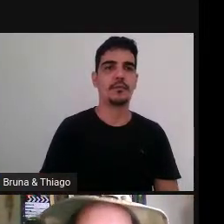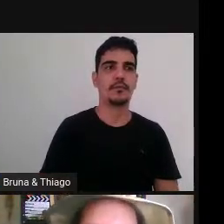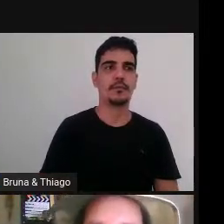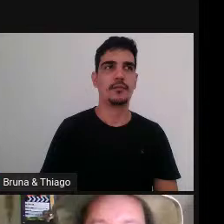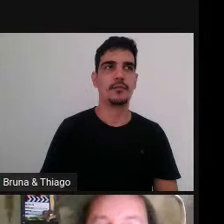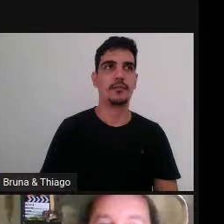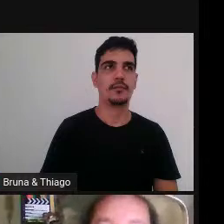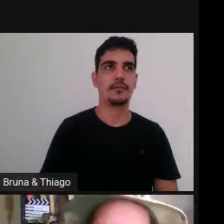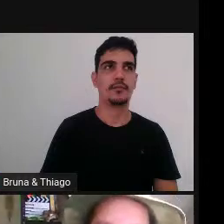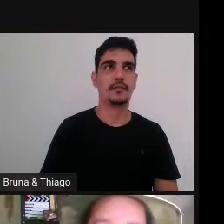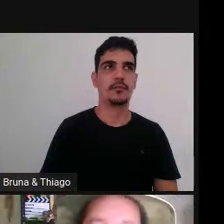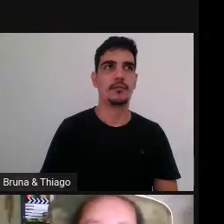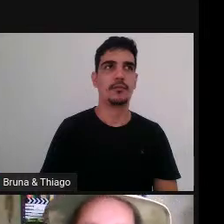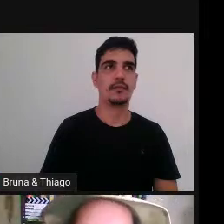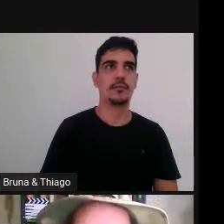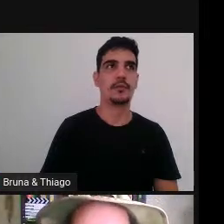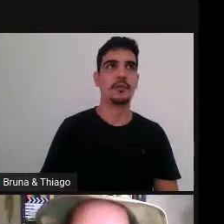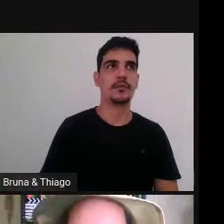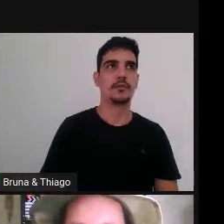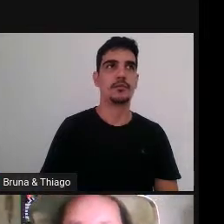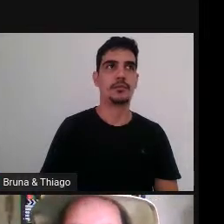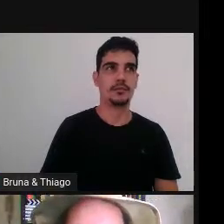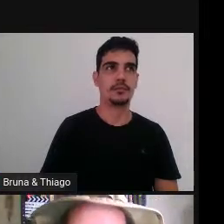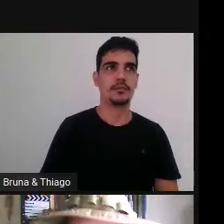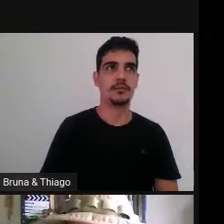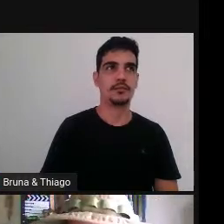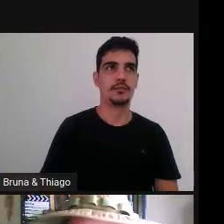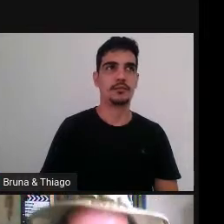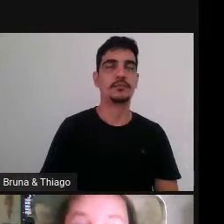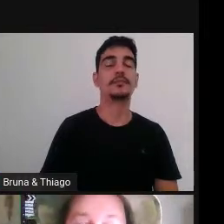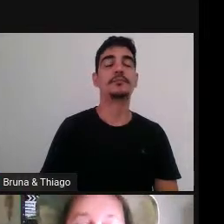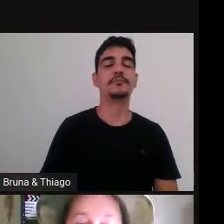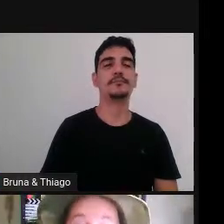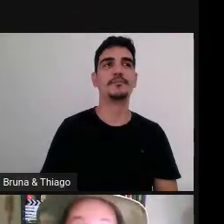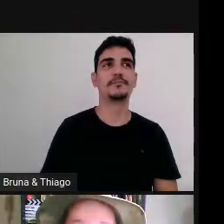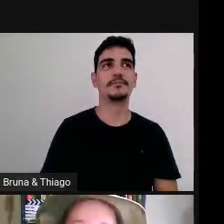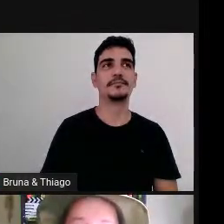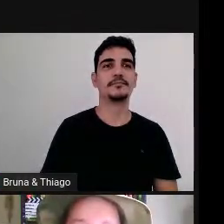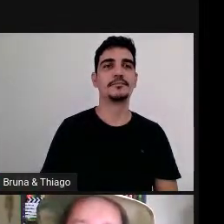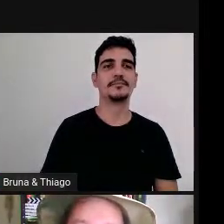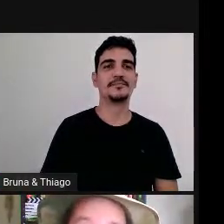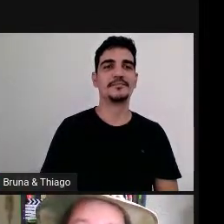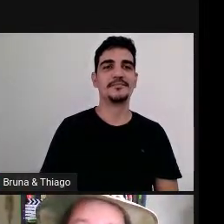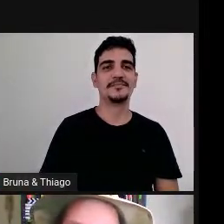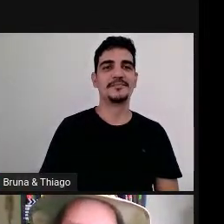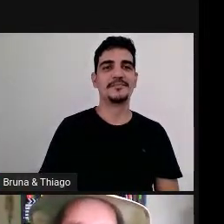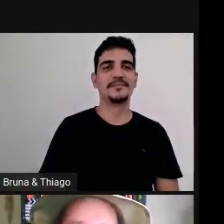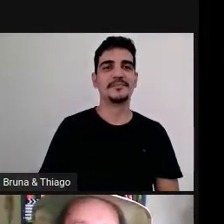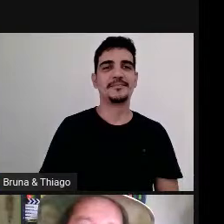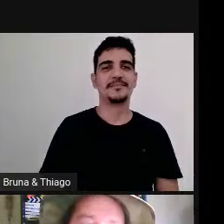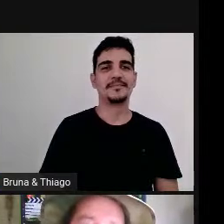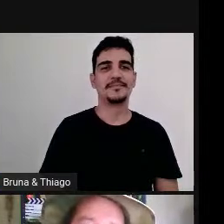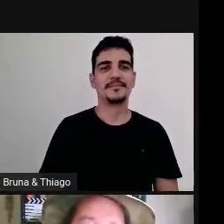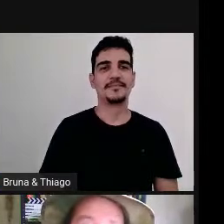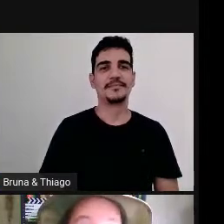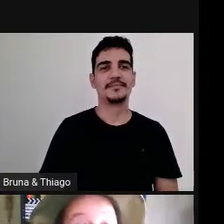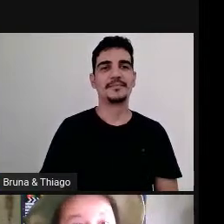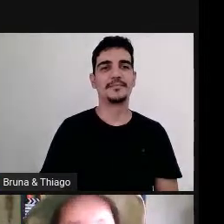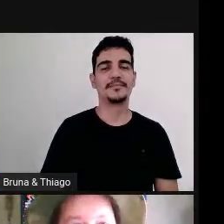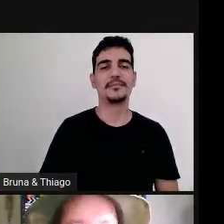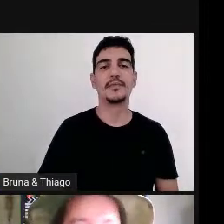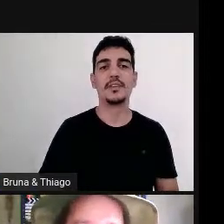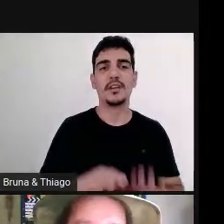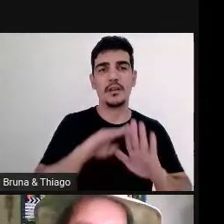Ok, eu já falei com a minha filha ali para lá não fazer tanto barulho. E aí, por essa característica da patinha, a gente viu,